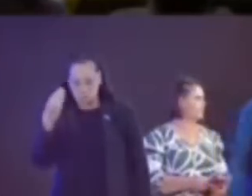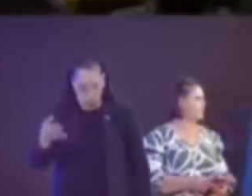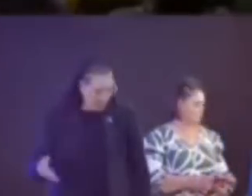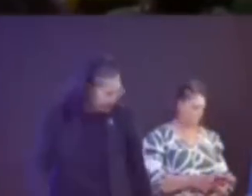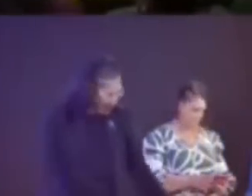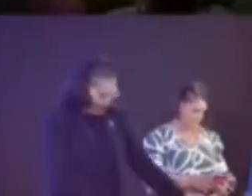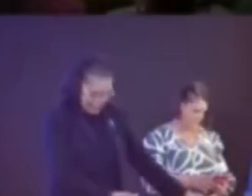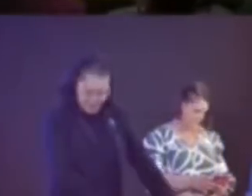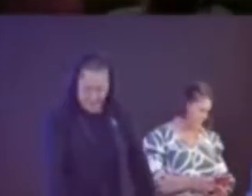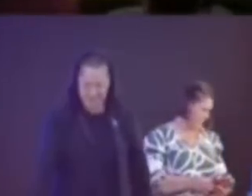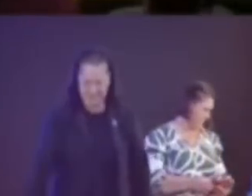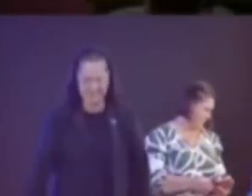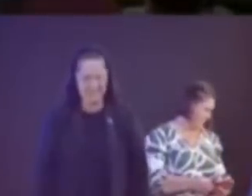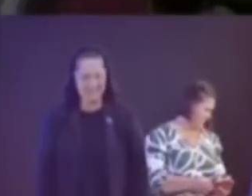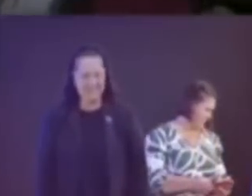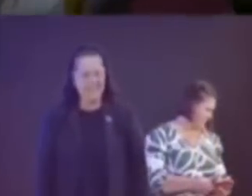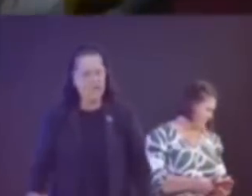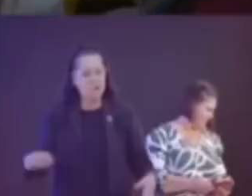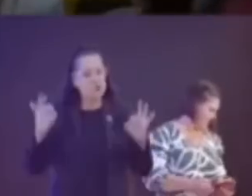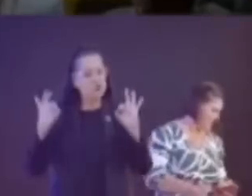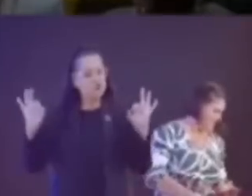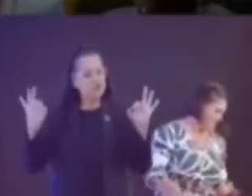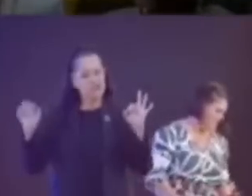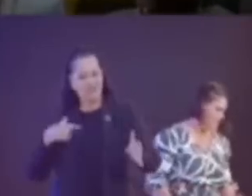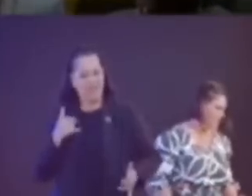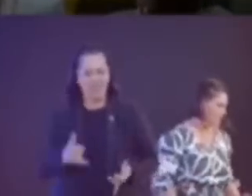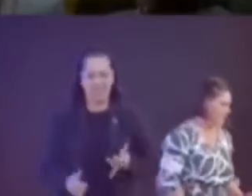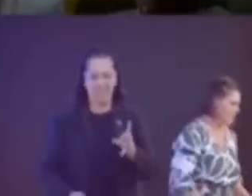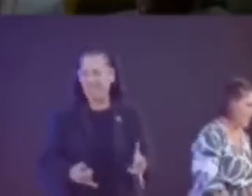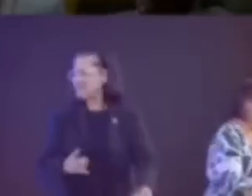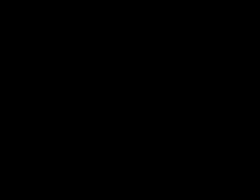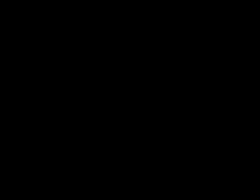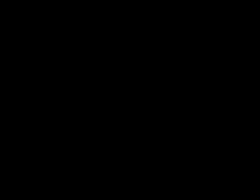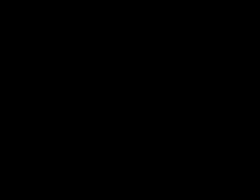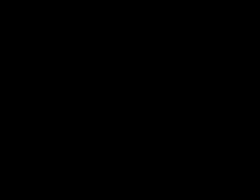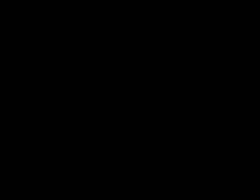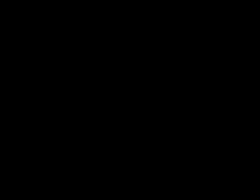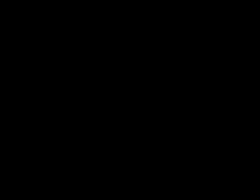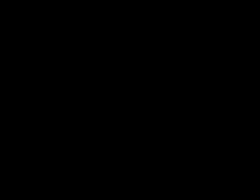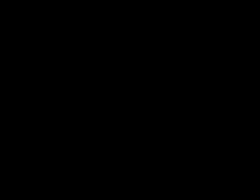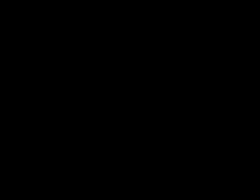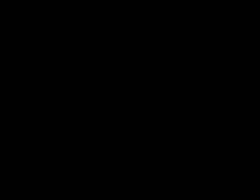Olha só como eu estou chique. Então, gente, obrigada pela compreensão.